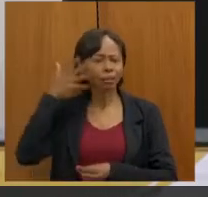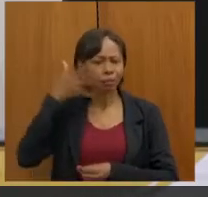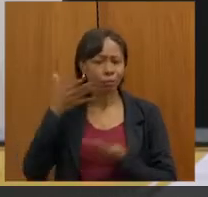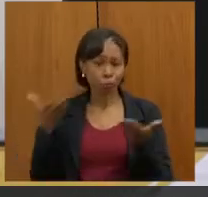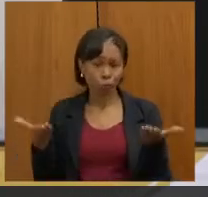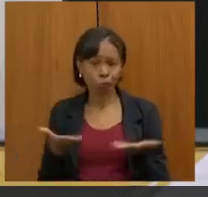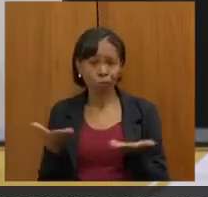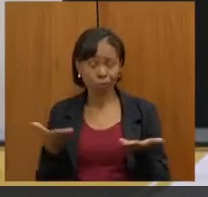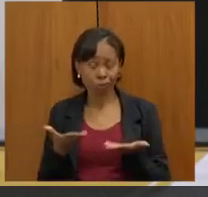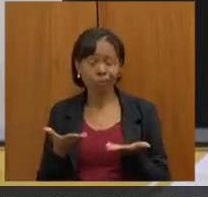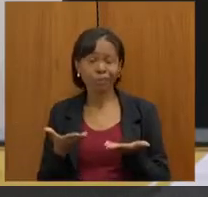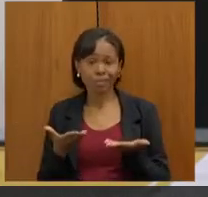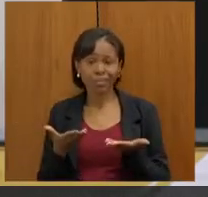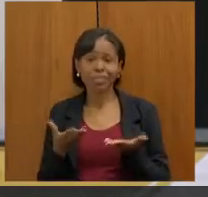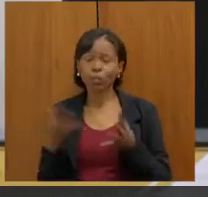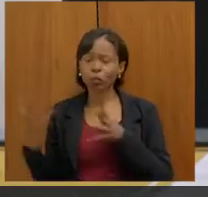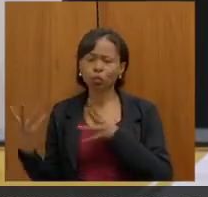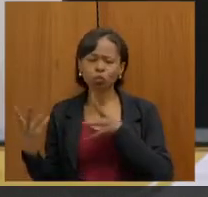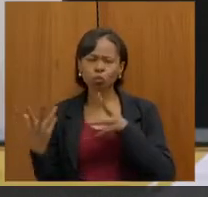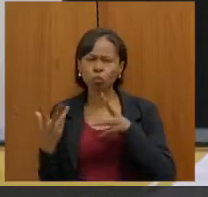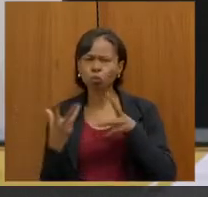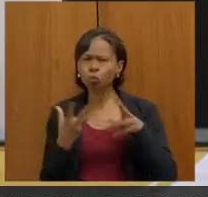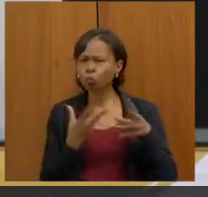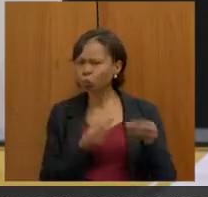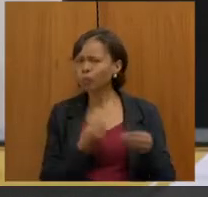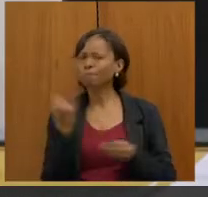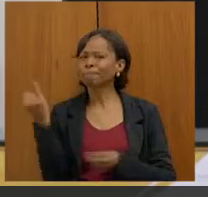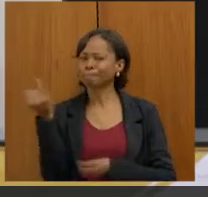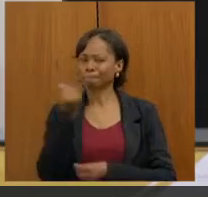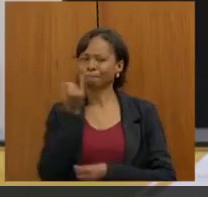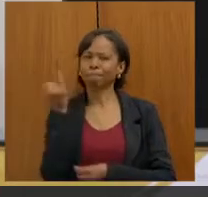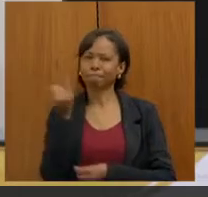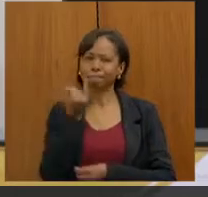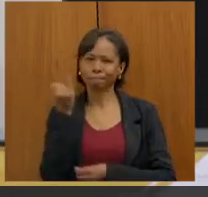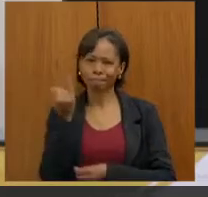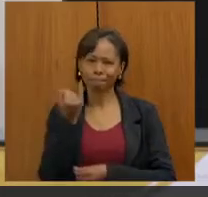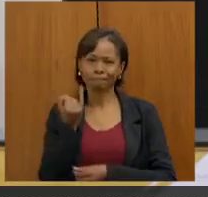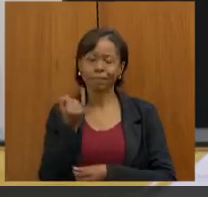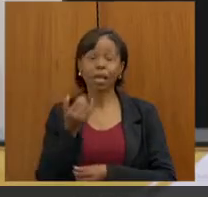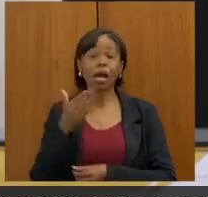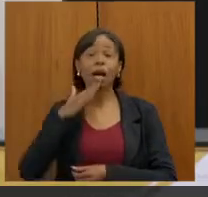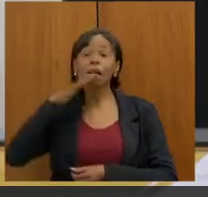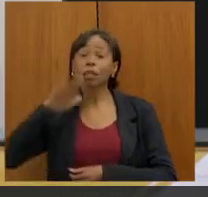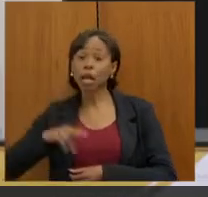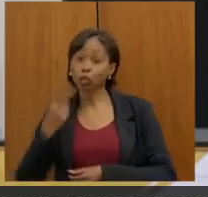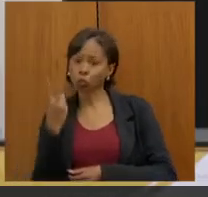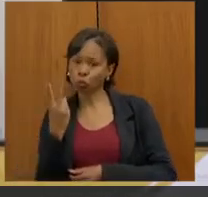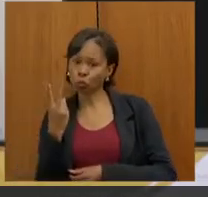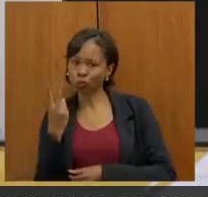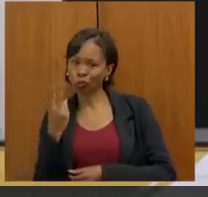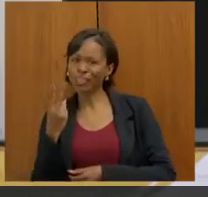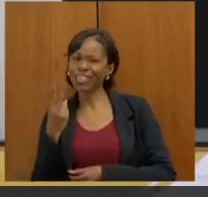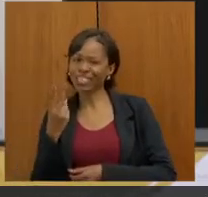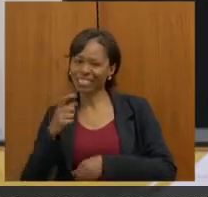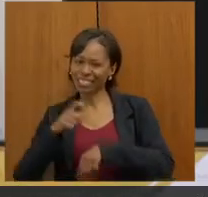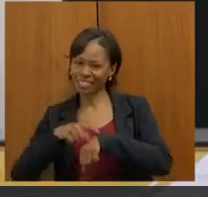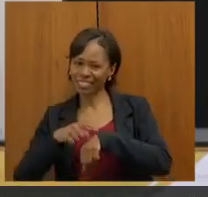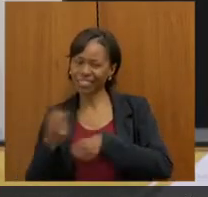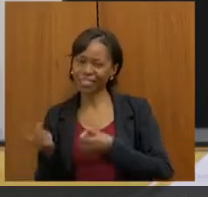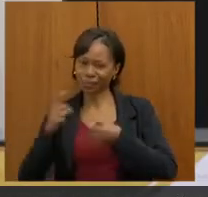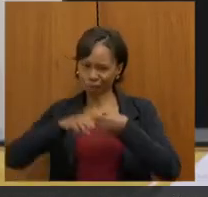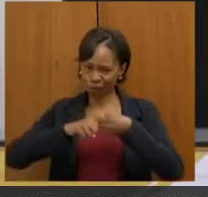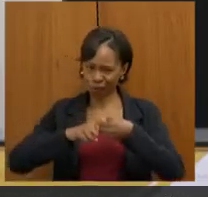né foi todas realmente muito importante retornaremos às 14horas com Olá